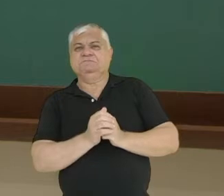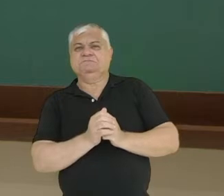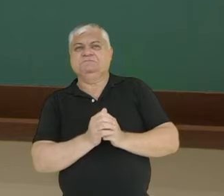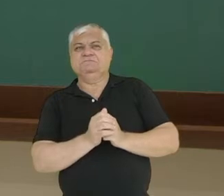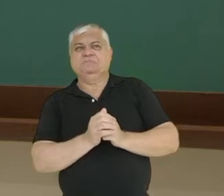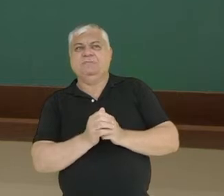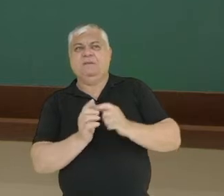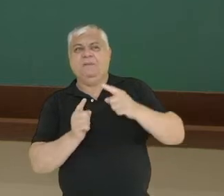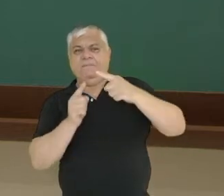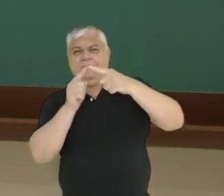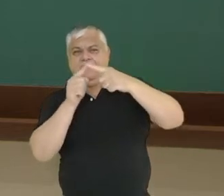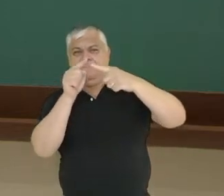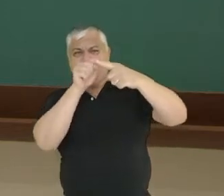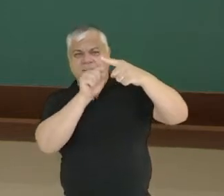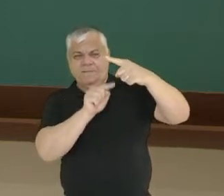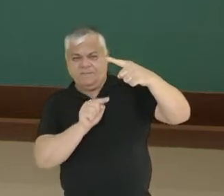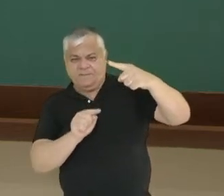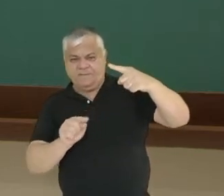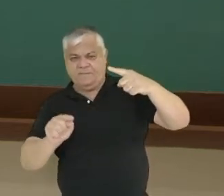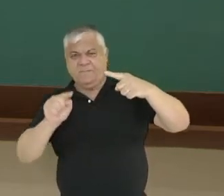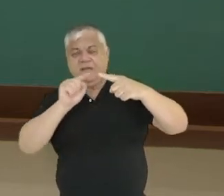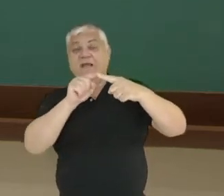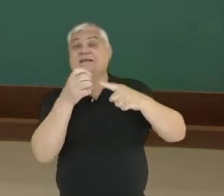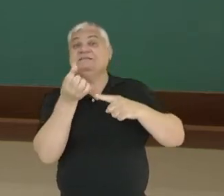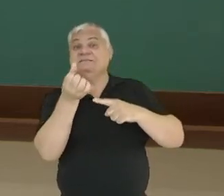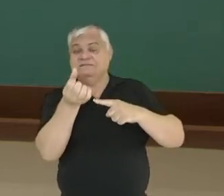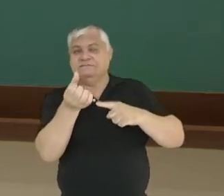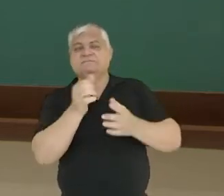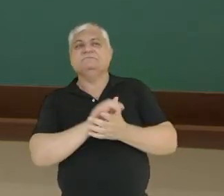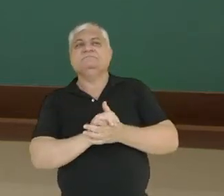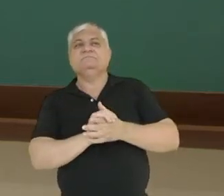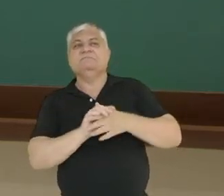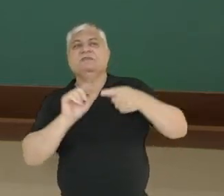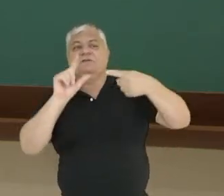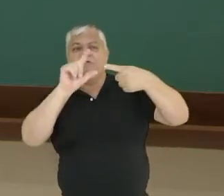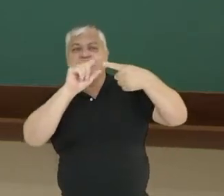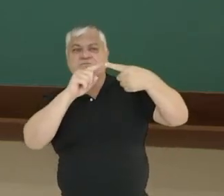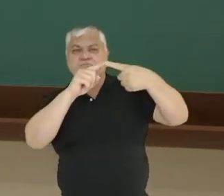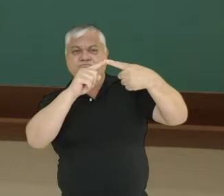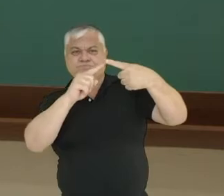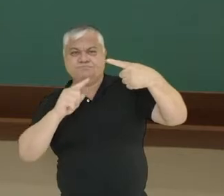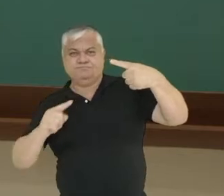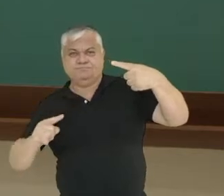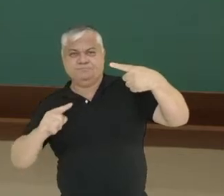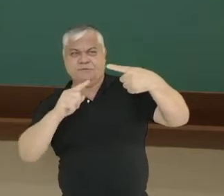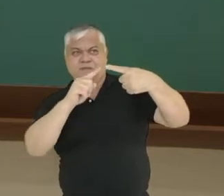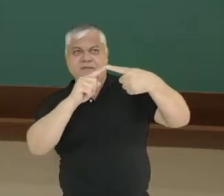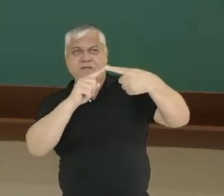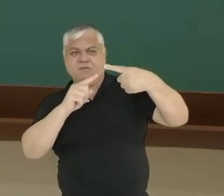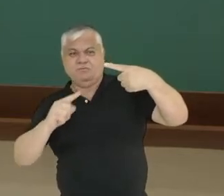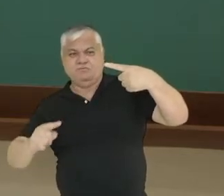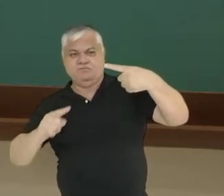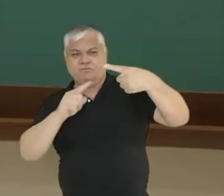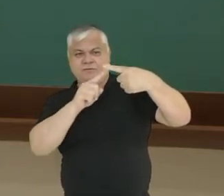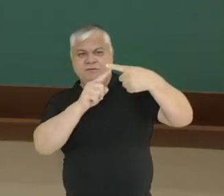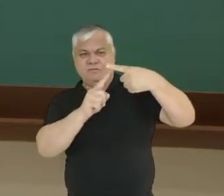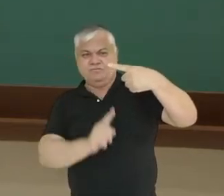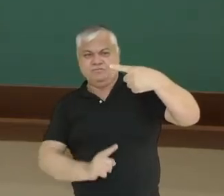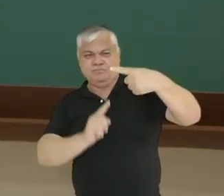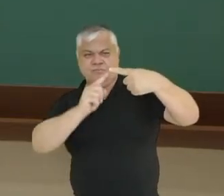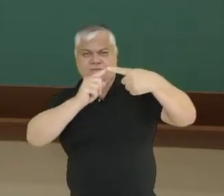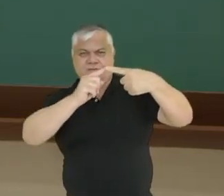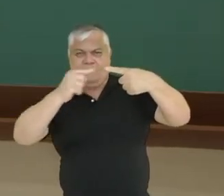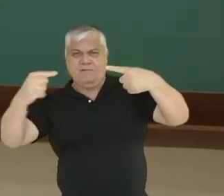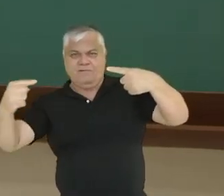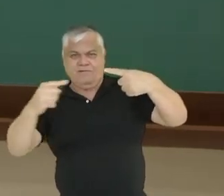Eu escolho um vértice e, através desse vértice, eu vou traçando diagonais. Então, vocês